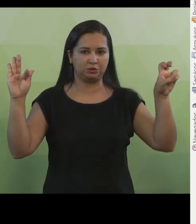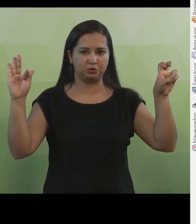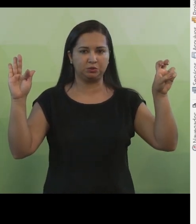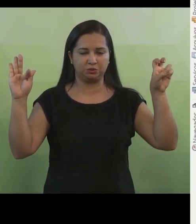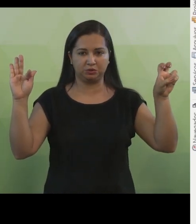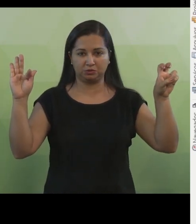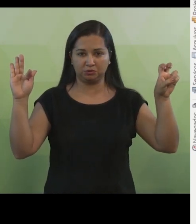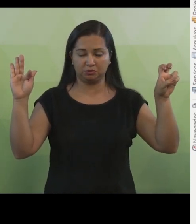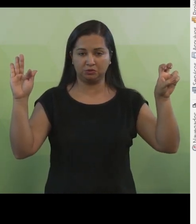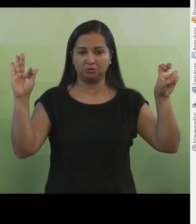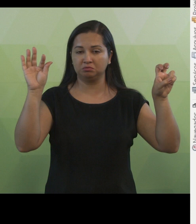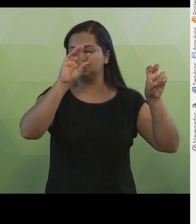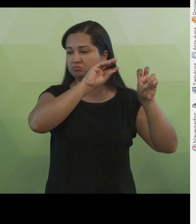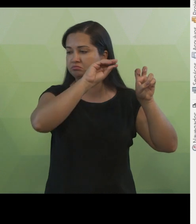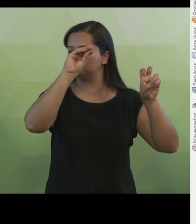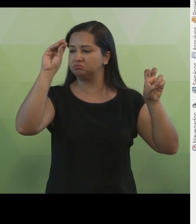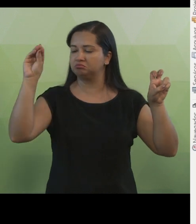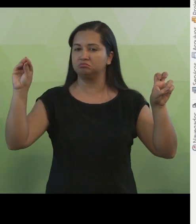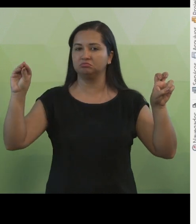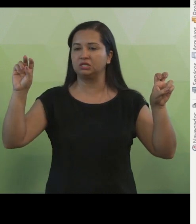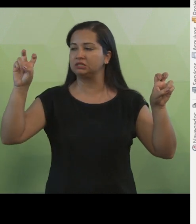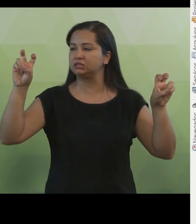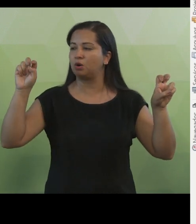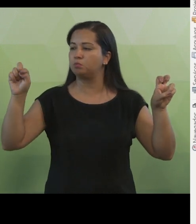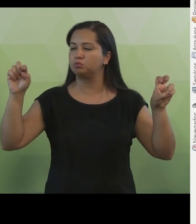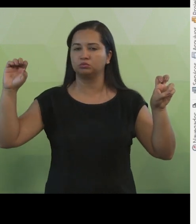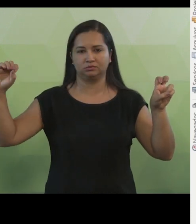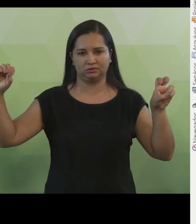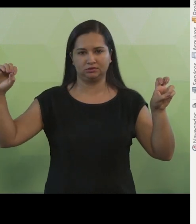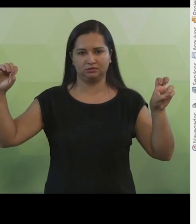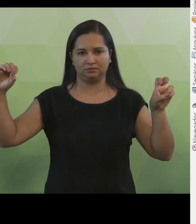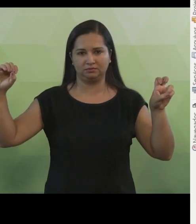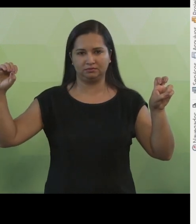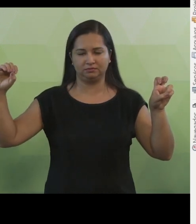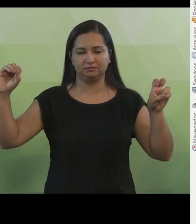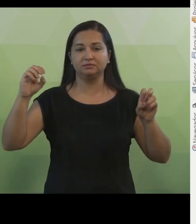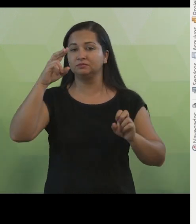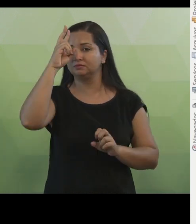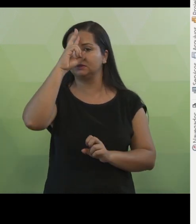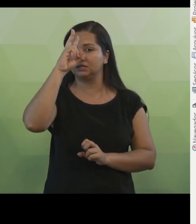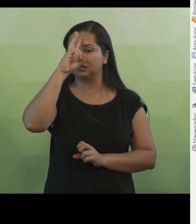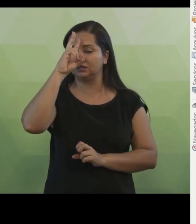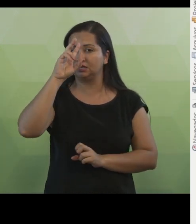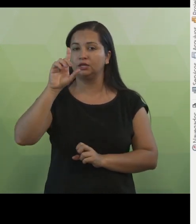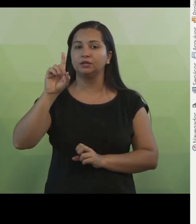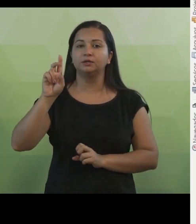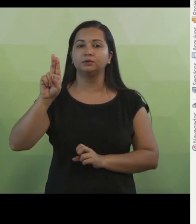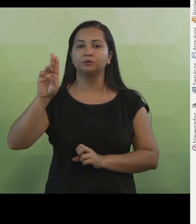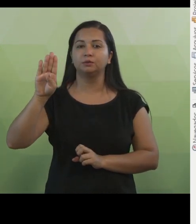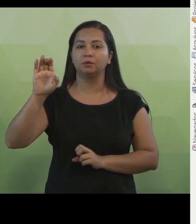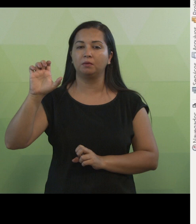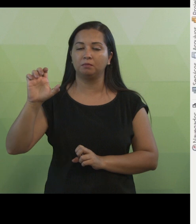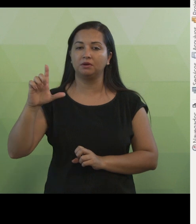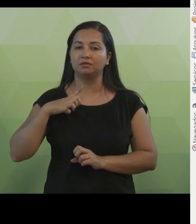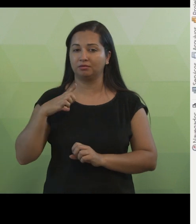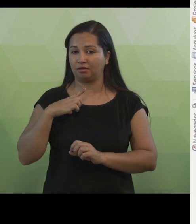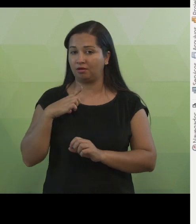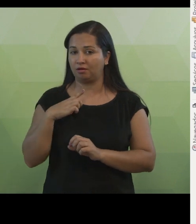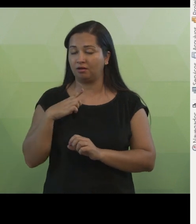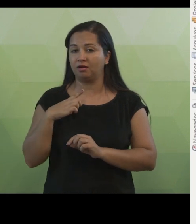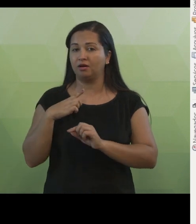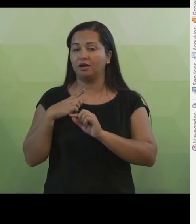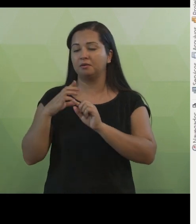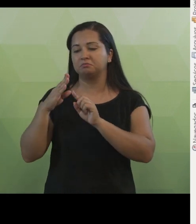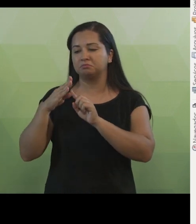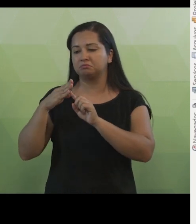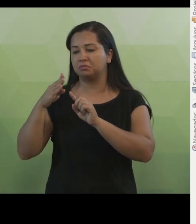Repare que, inicialmente, na primeira impressão de F, F recebeu o valor de A, que é o inteiro,